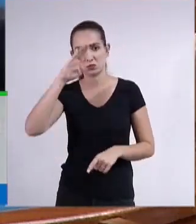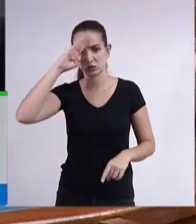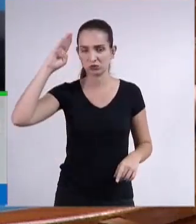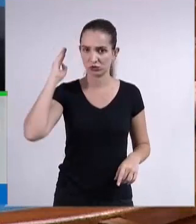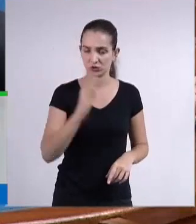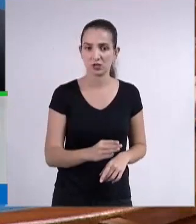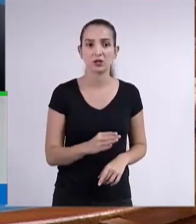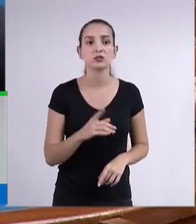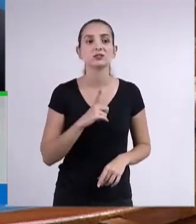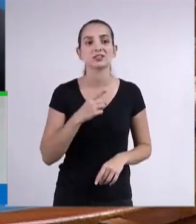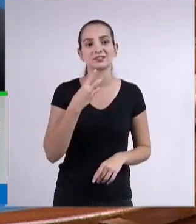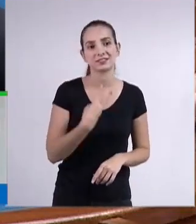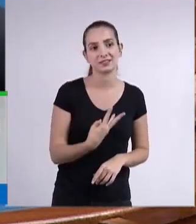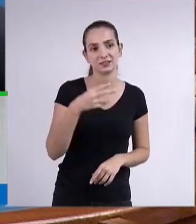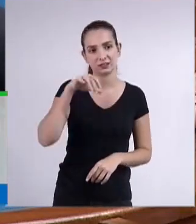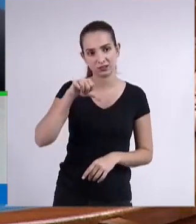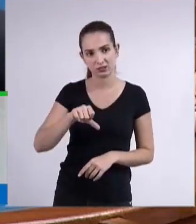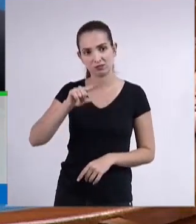encargos,